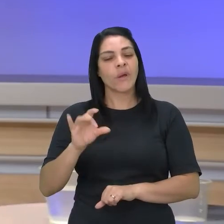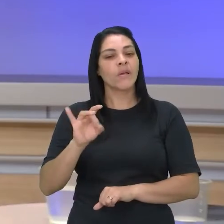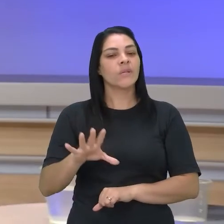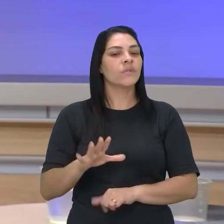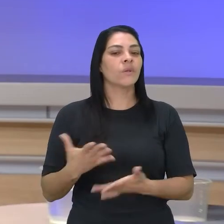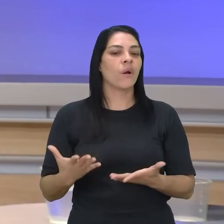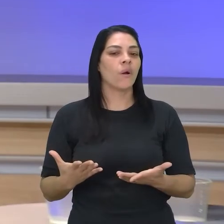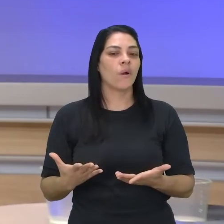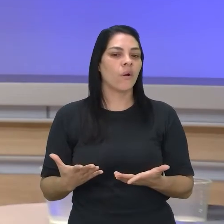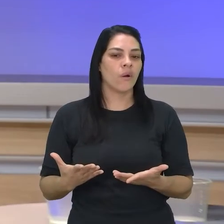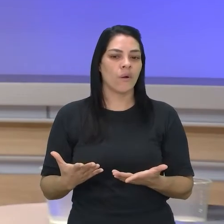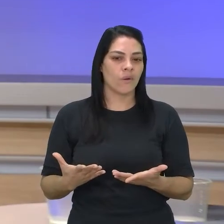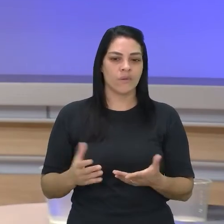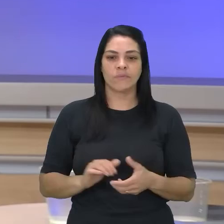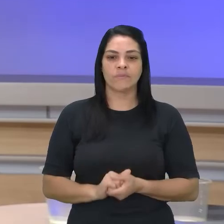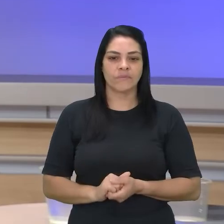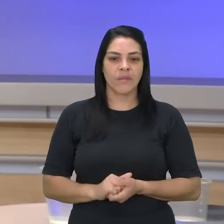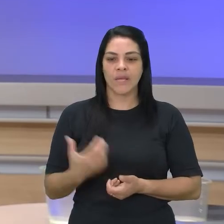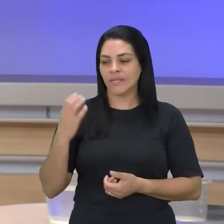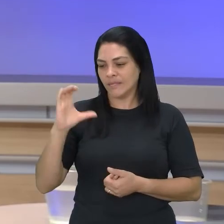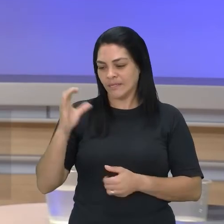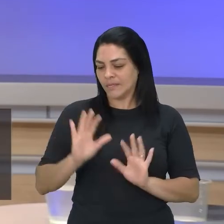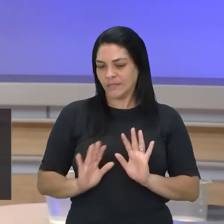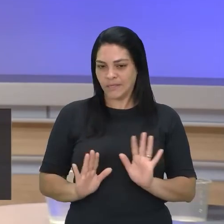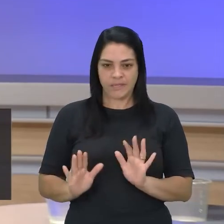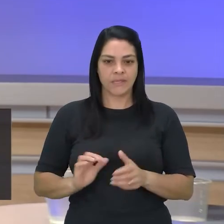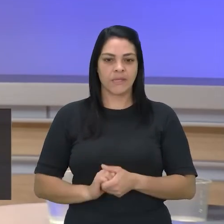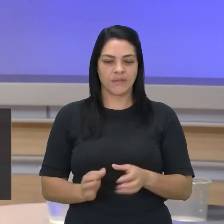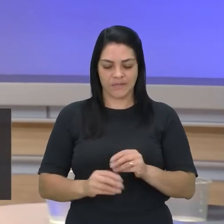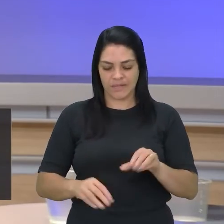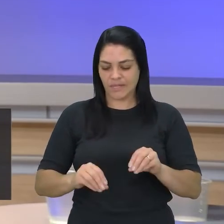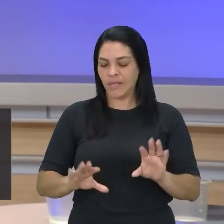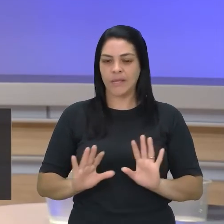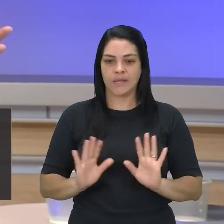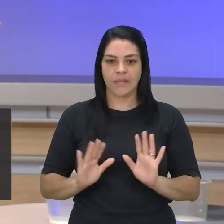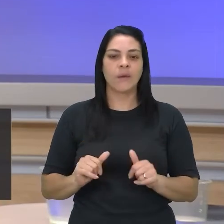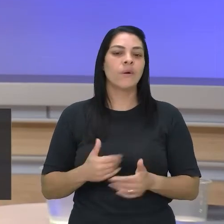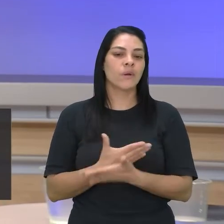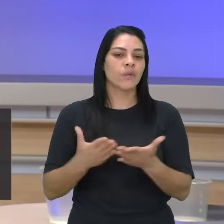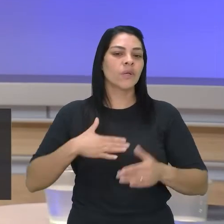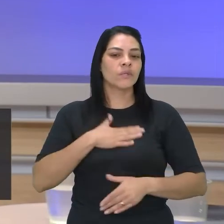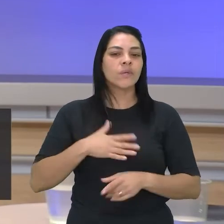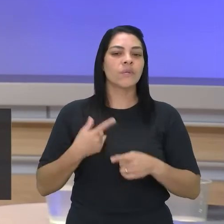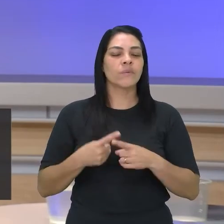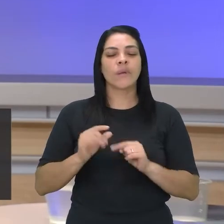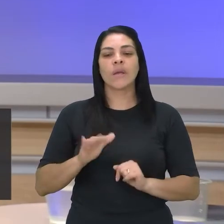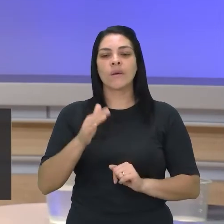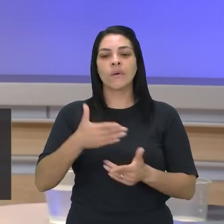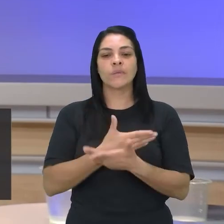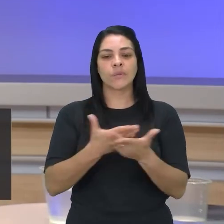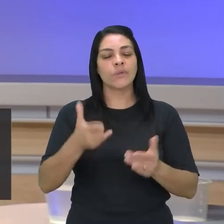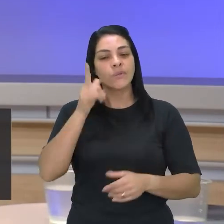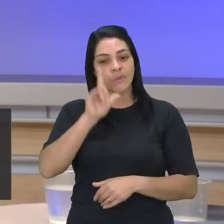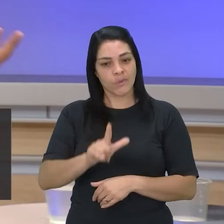precisa estar fechado na caixinha das ciências da terra, né? A gente gosta muito quando a gente consegue, na vivência, também